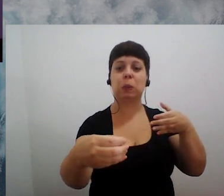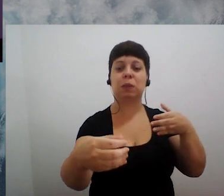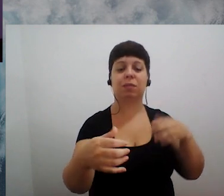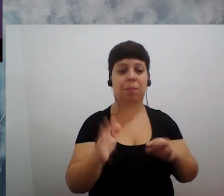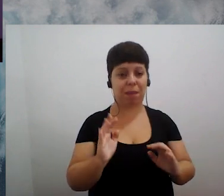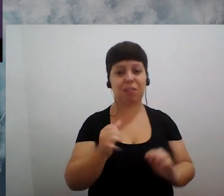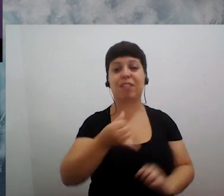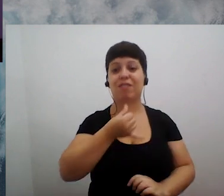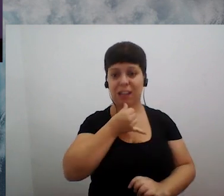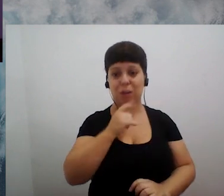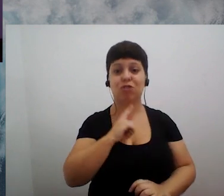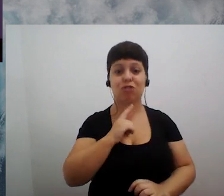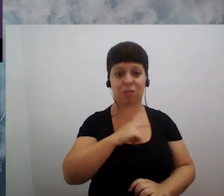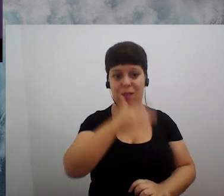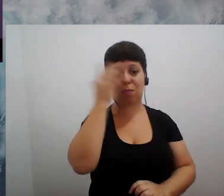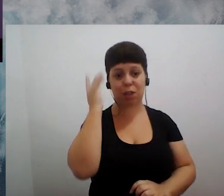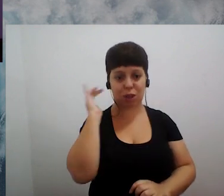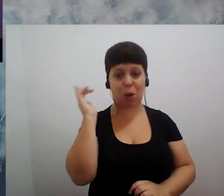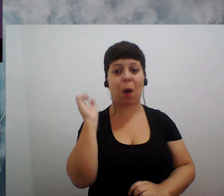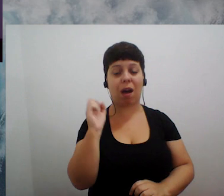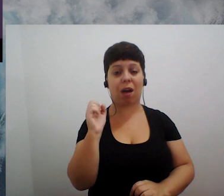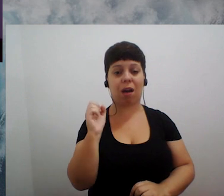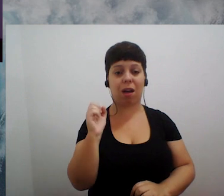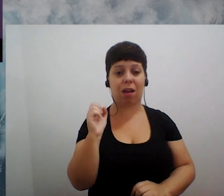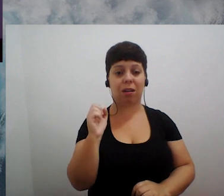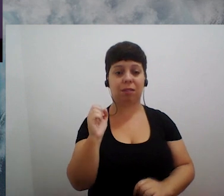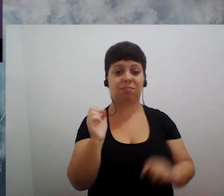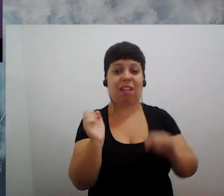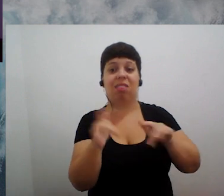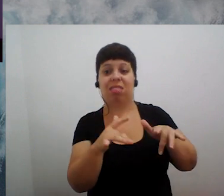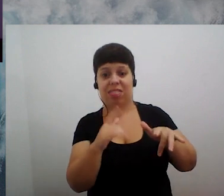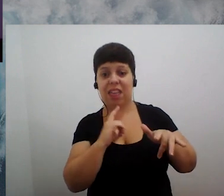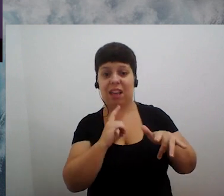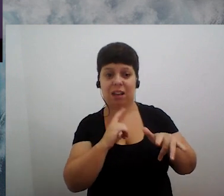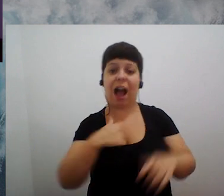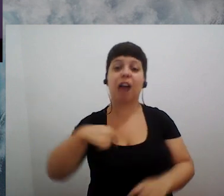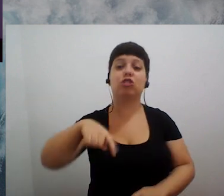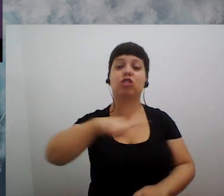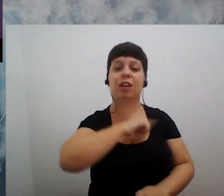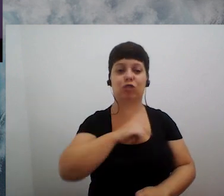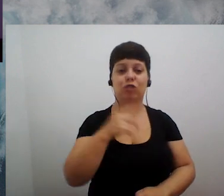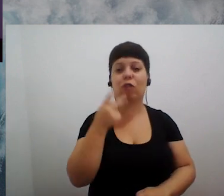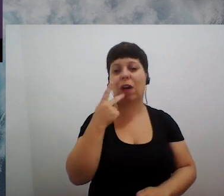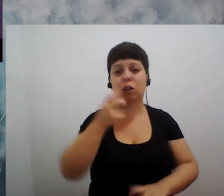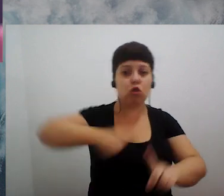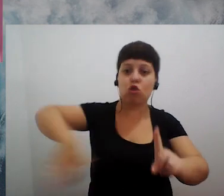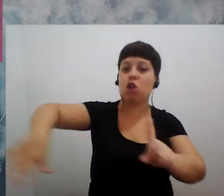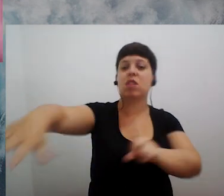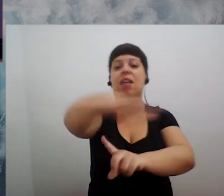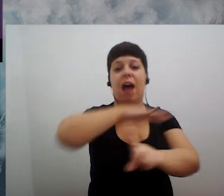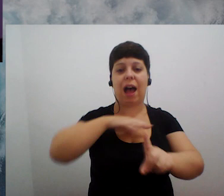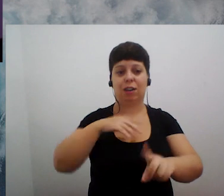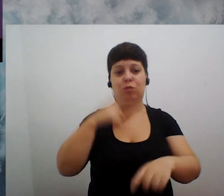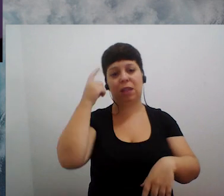gente está deixando um monte de gente para trás e cada vez mais, né? A gente, eu digo, o jeito que as coisas